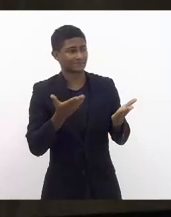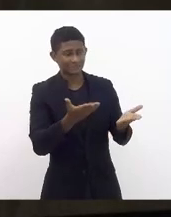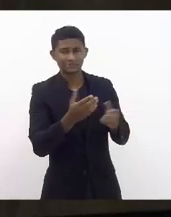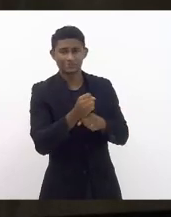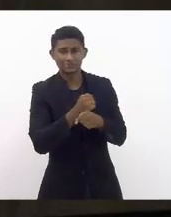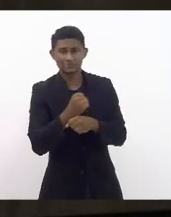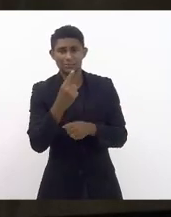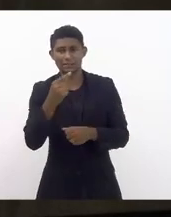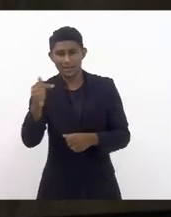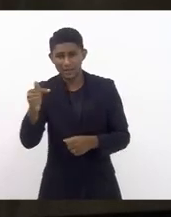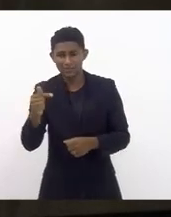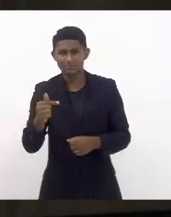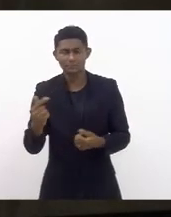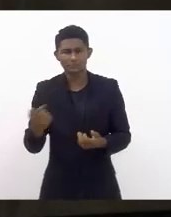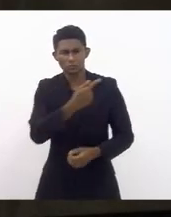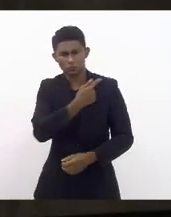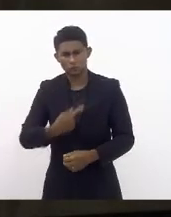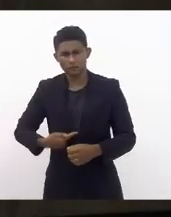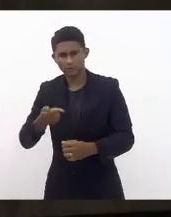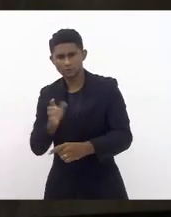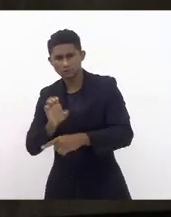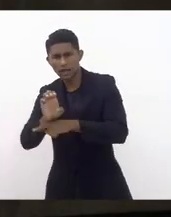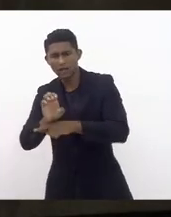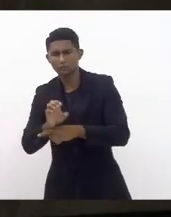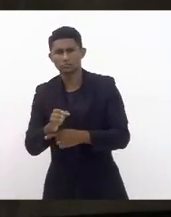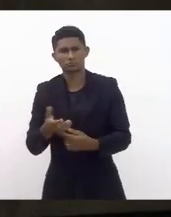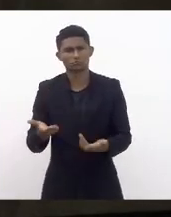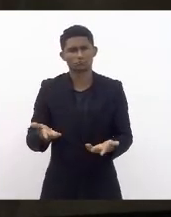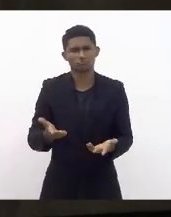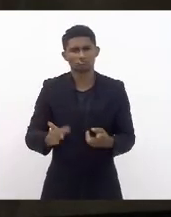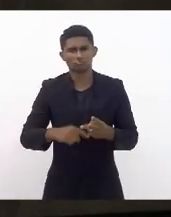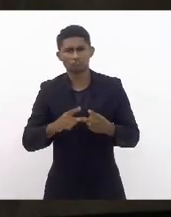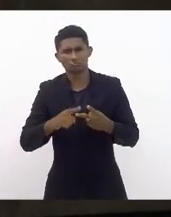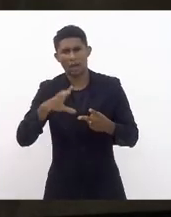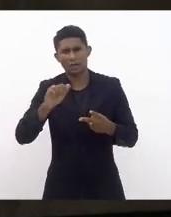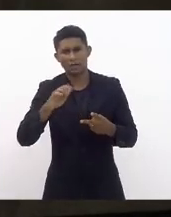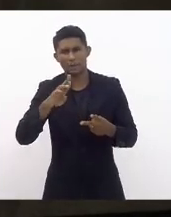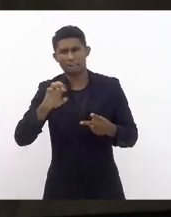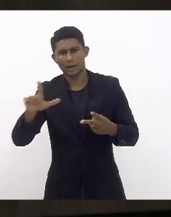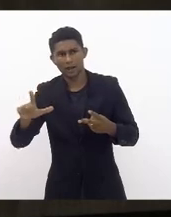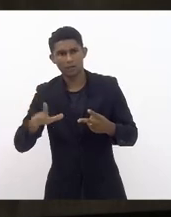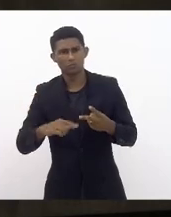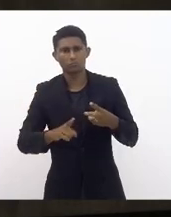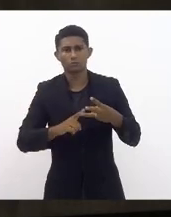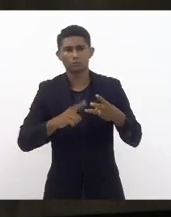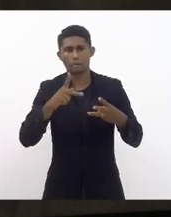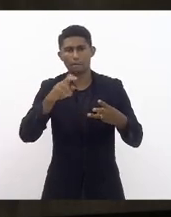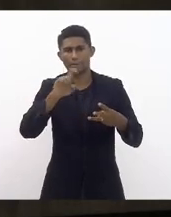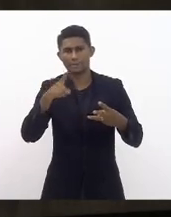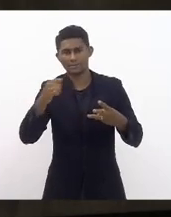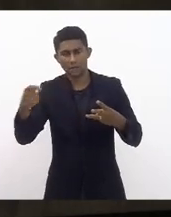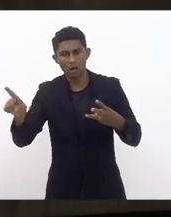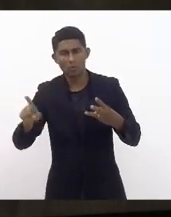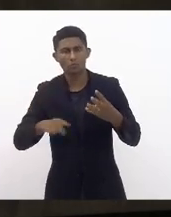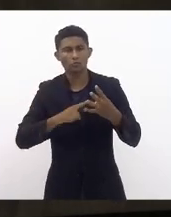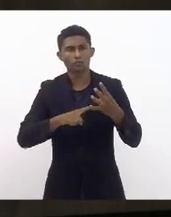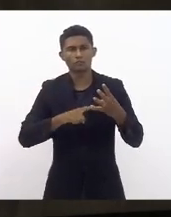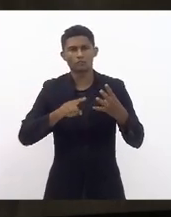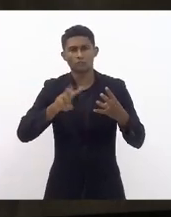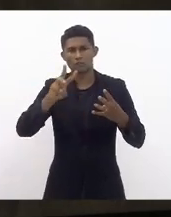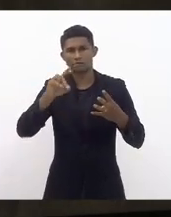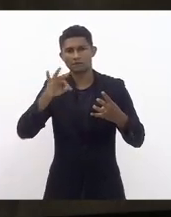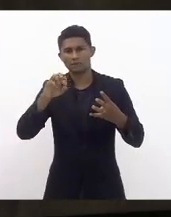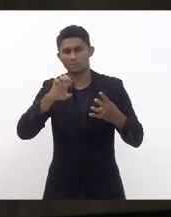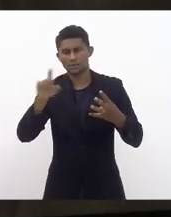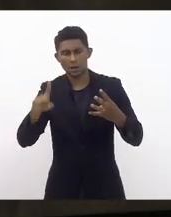nenhum governo estadual, nem o governo Rosinha, nem o governo Cabral, nem o governo Pezão, nem o governo Witzel, nem o